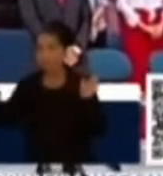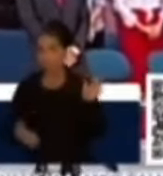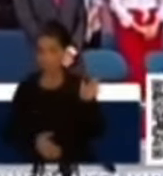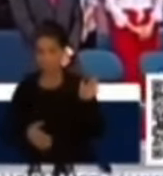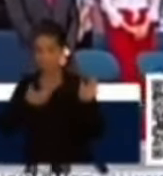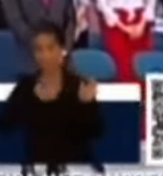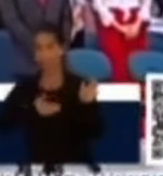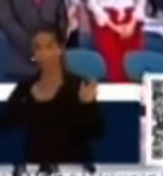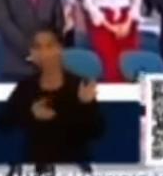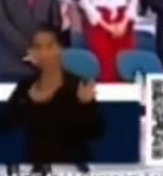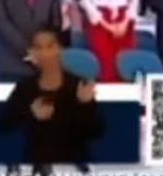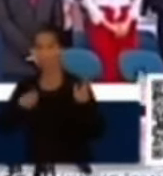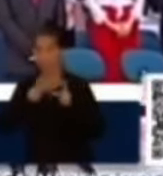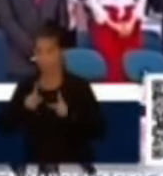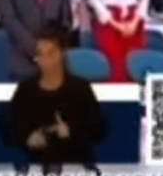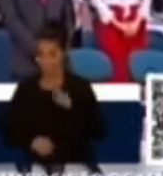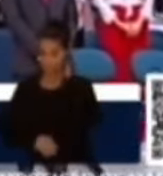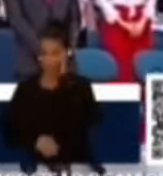calmo.